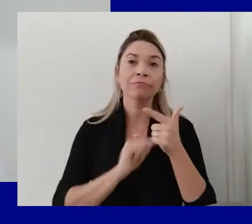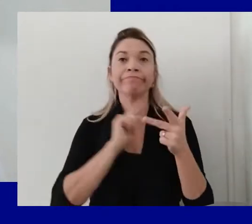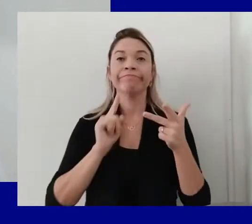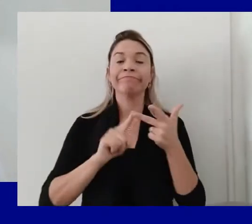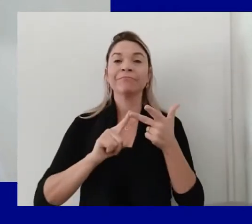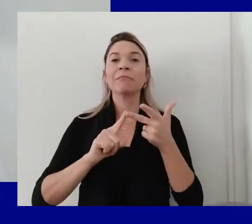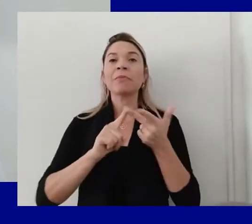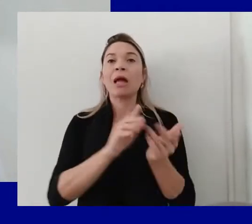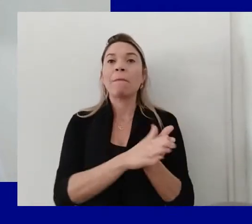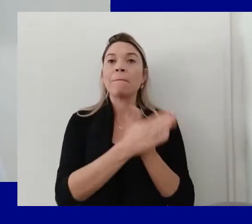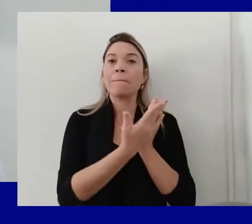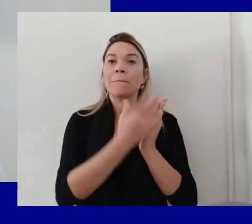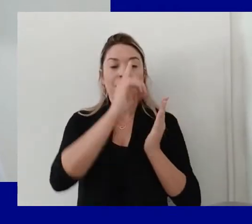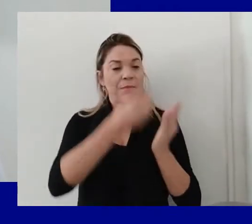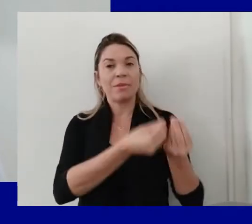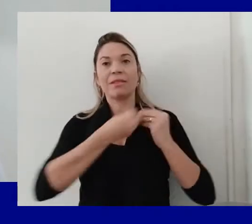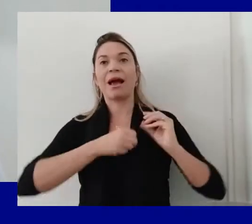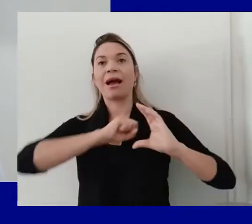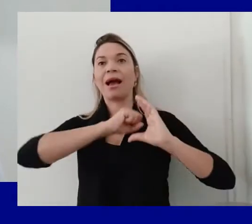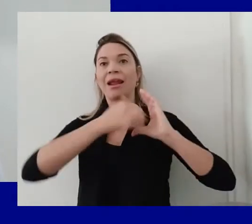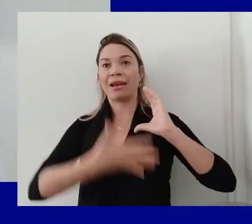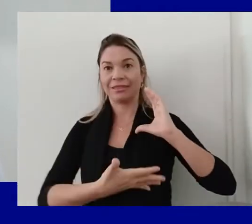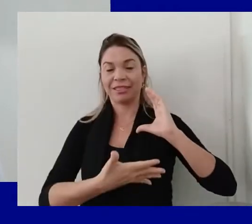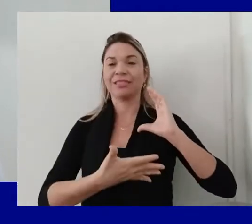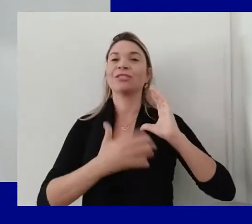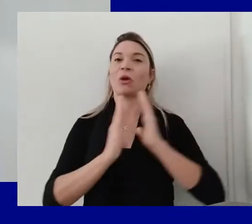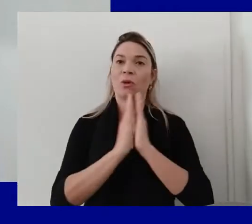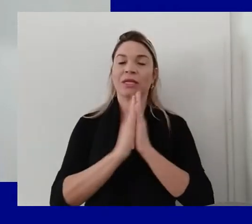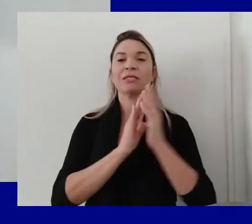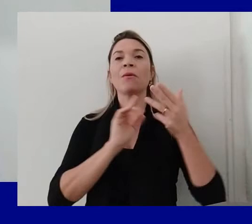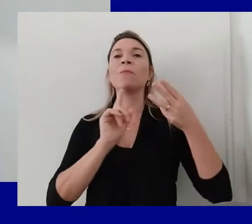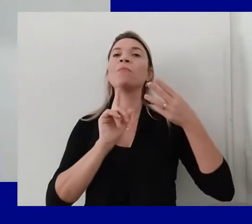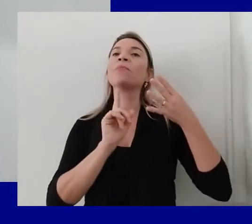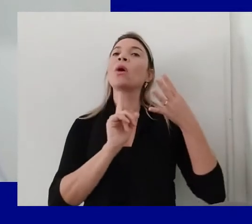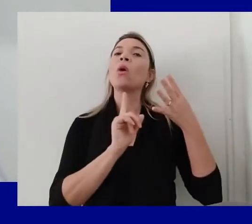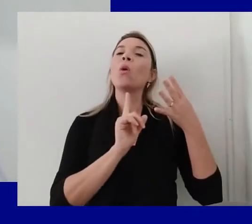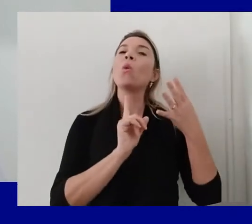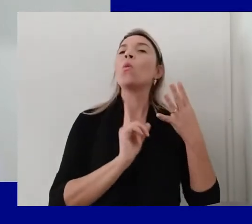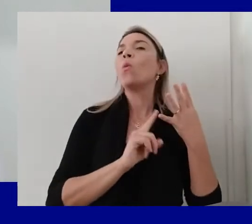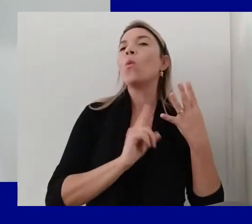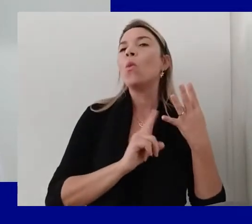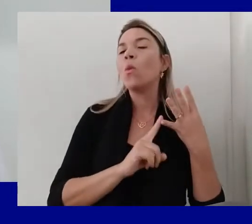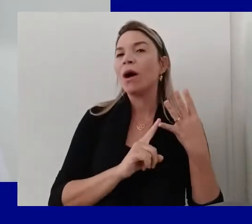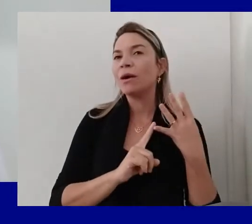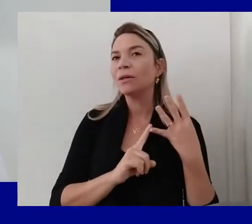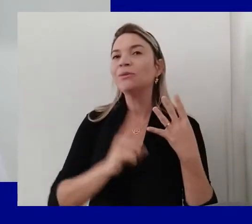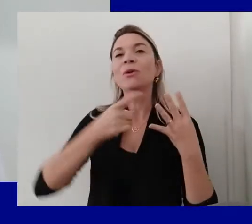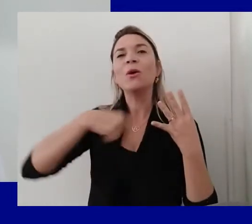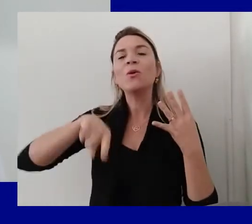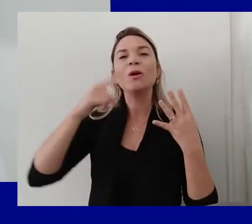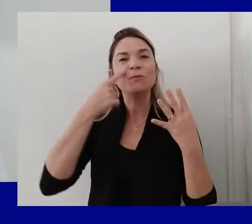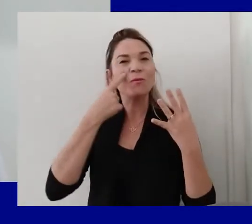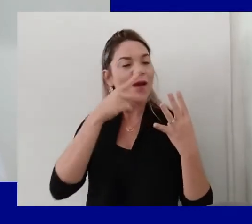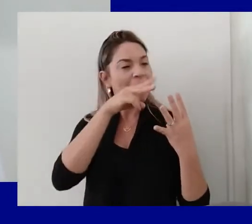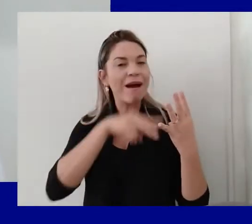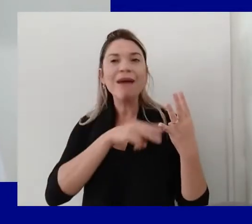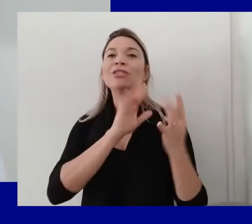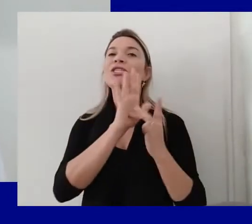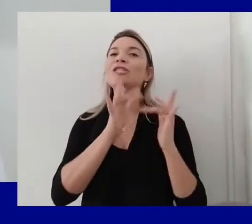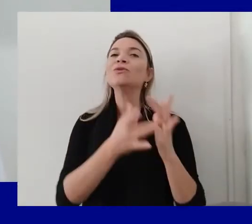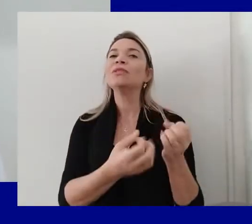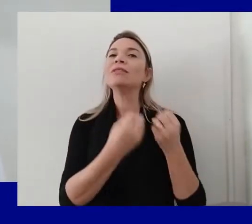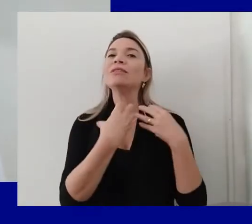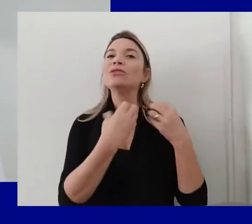da oração. Em quarto lugar, vamos refletir sobre a oração modelo ensinada por Jesus. E por